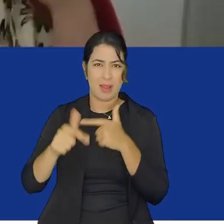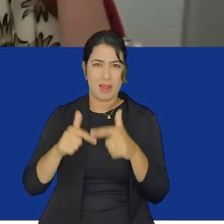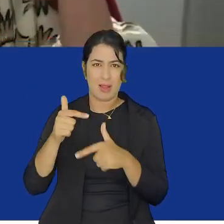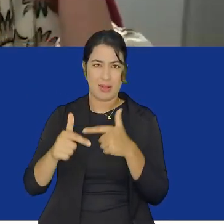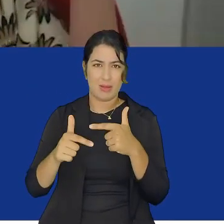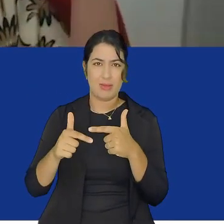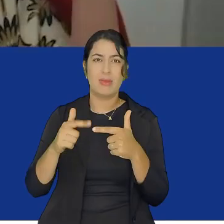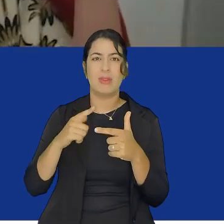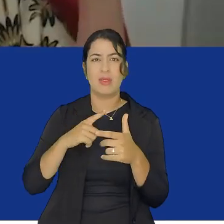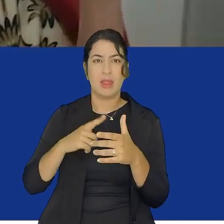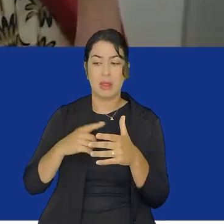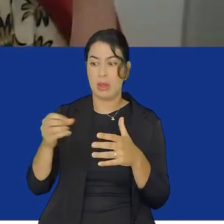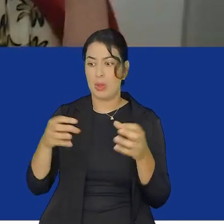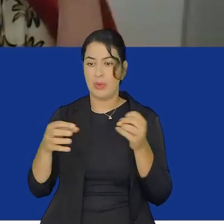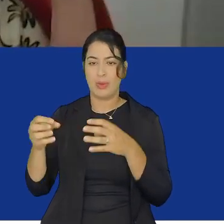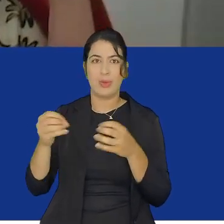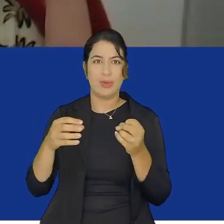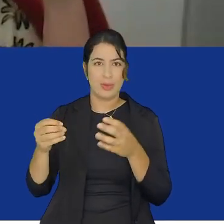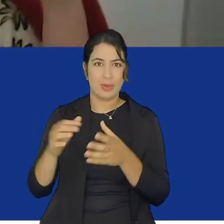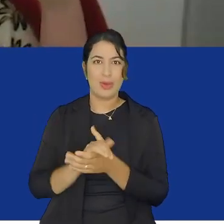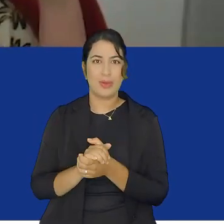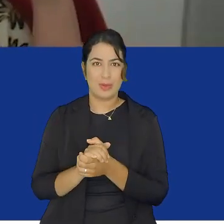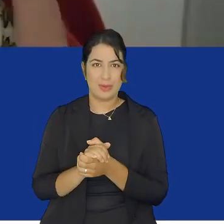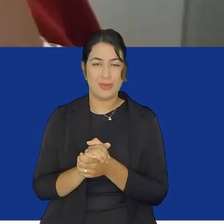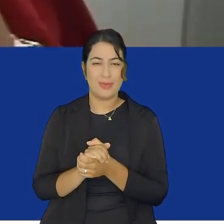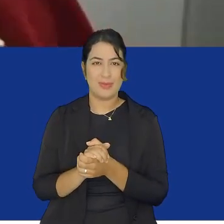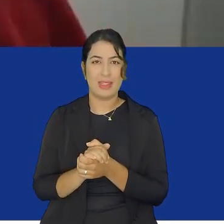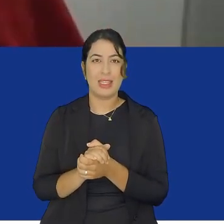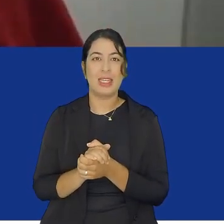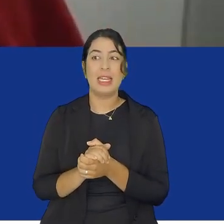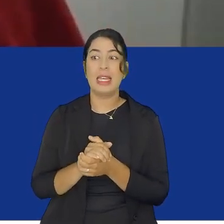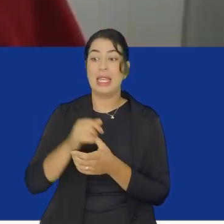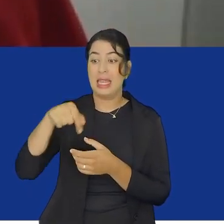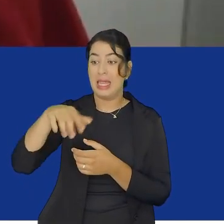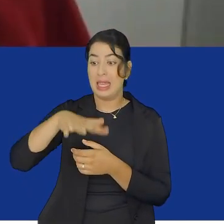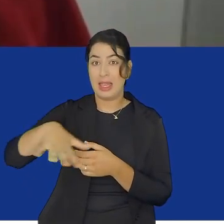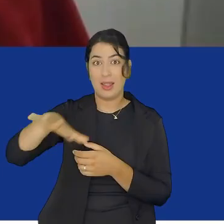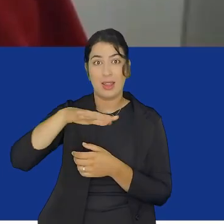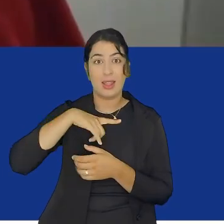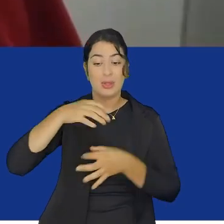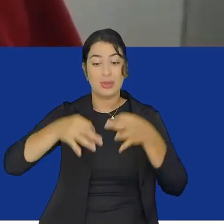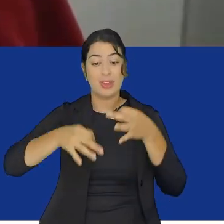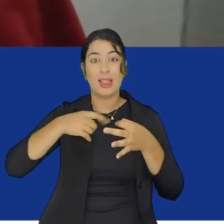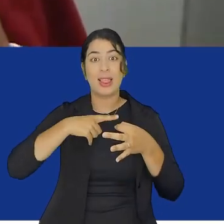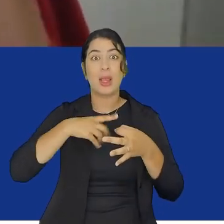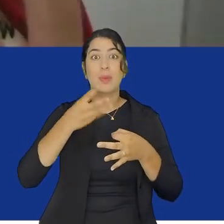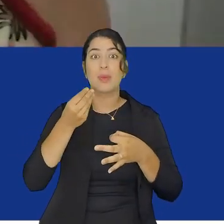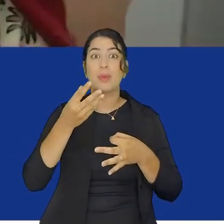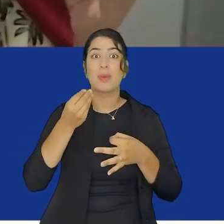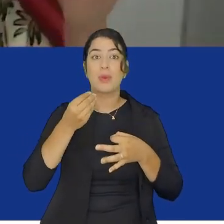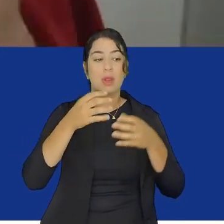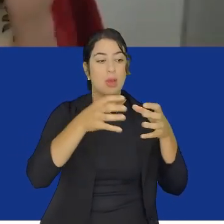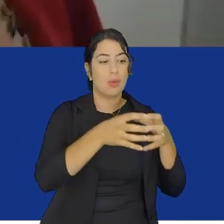assim, a equipe do despacho brigava com o pessoal da expedição, que brigava com o pessoal da CEUNI, que brigava com o Sérgio, gente, é uma